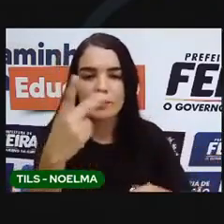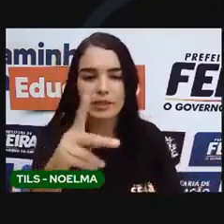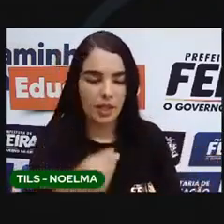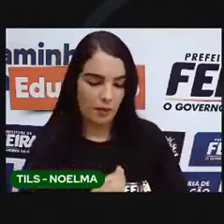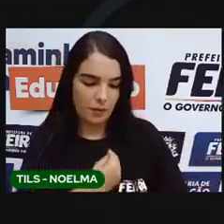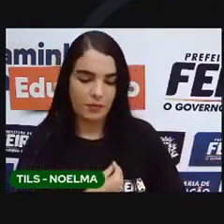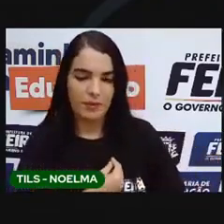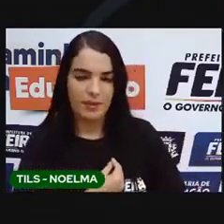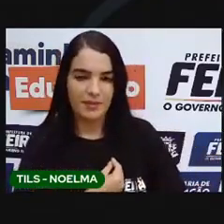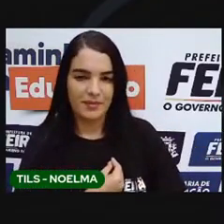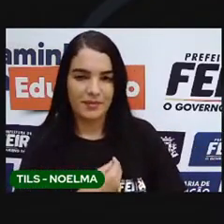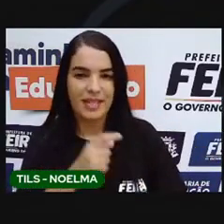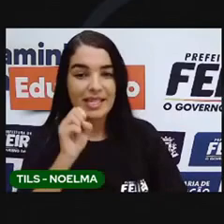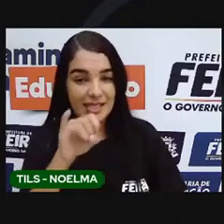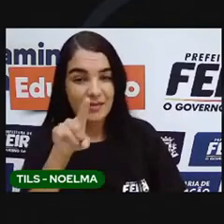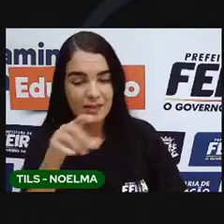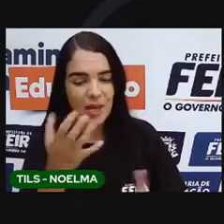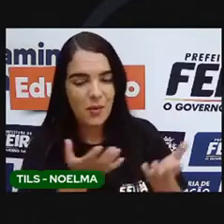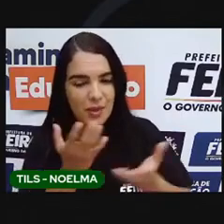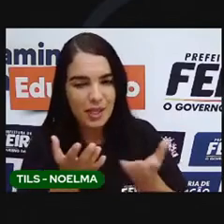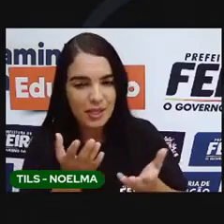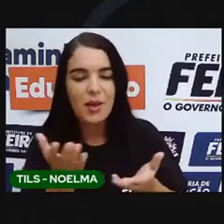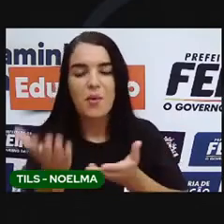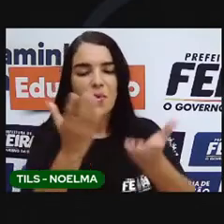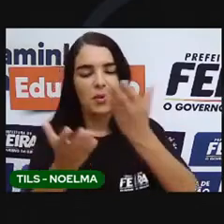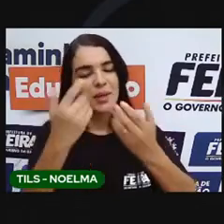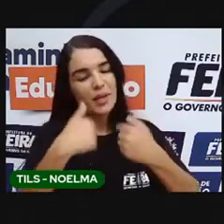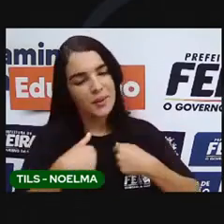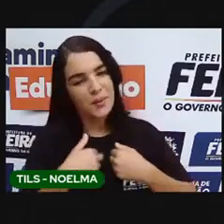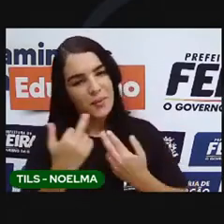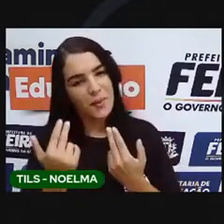dele, ele fará o mesmo.